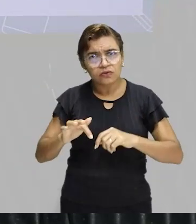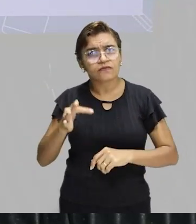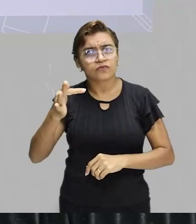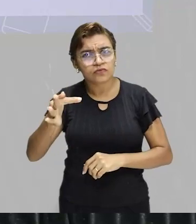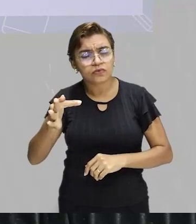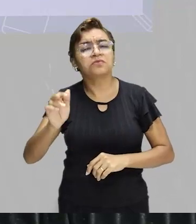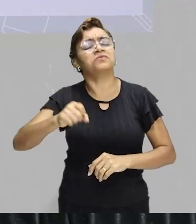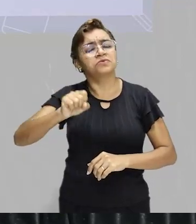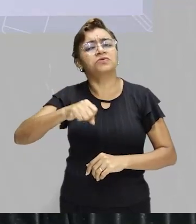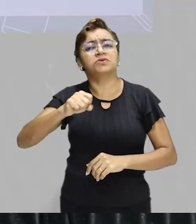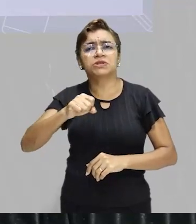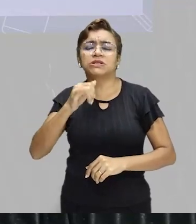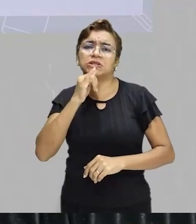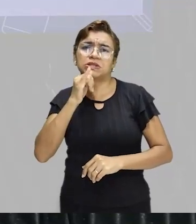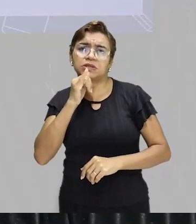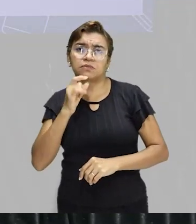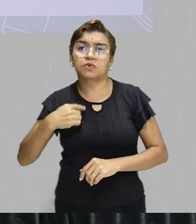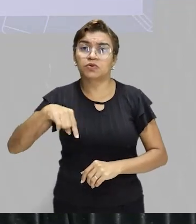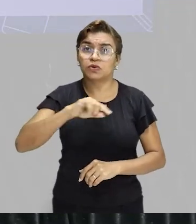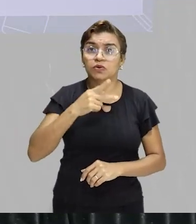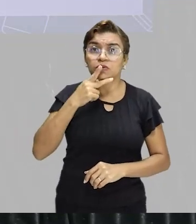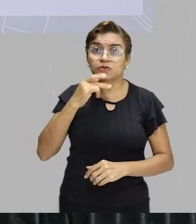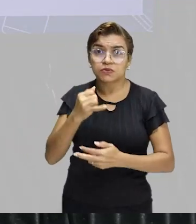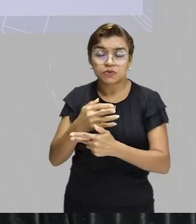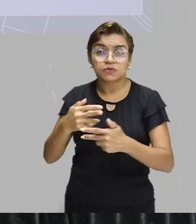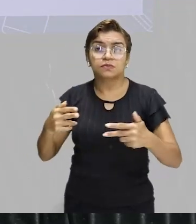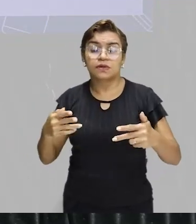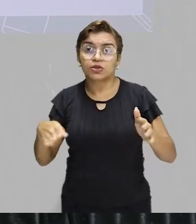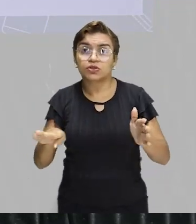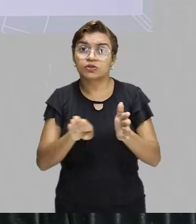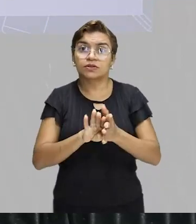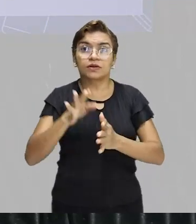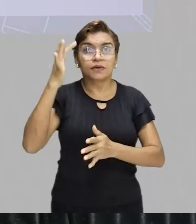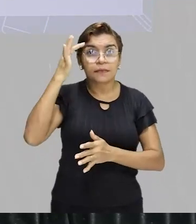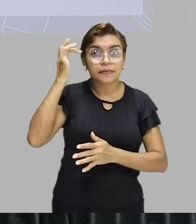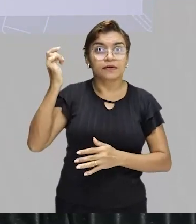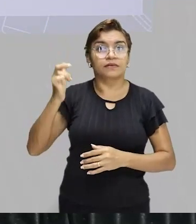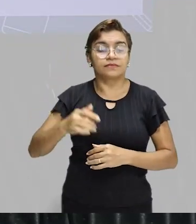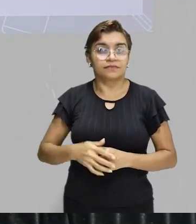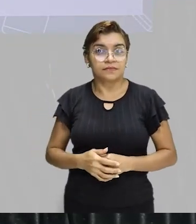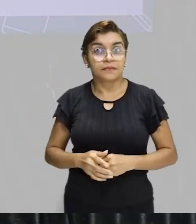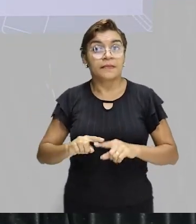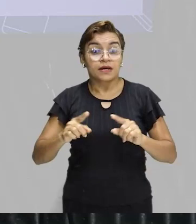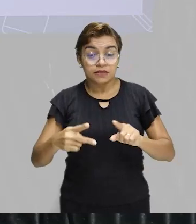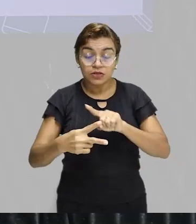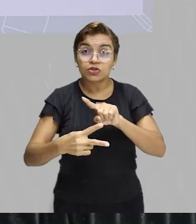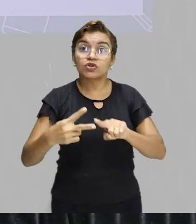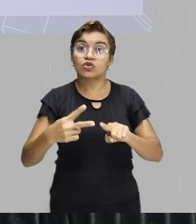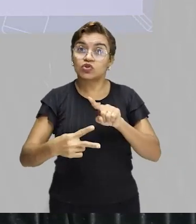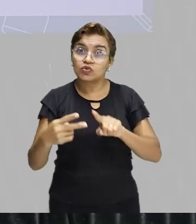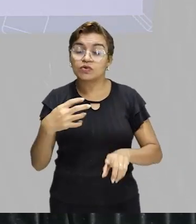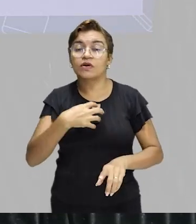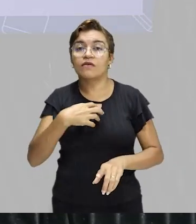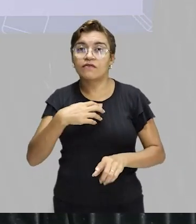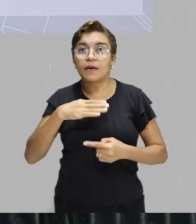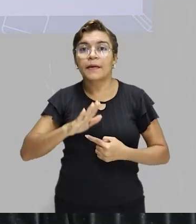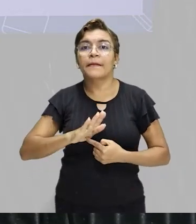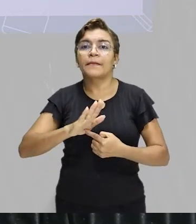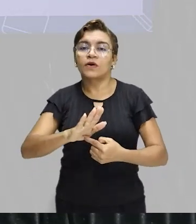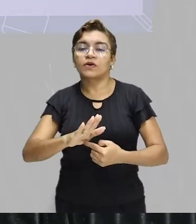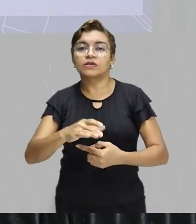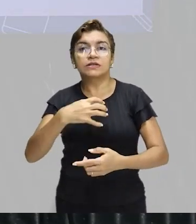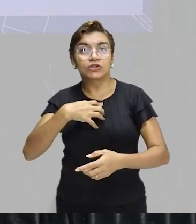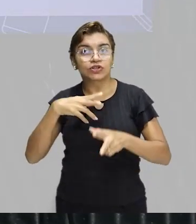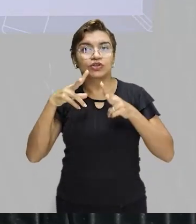você poderia dizer, nossos pais chegarão amanhã. Mas as duas formas transmitiriam o mesmo sentido, de